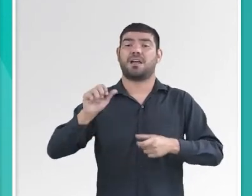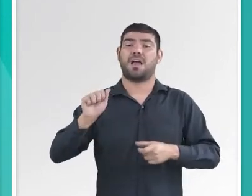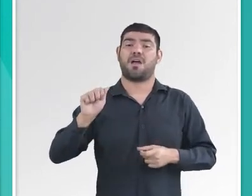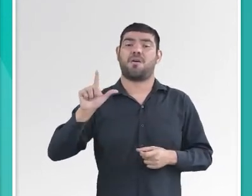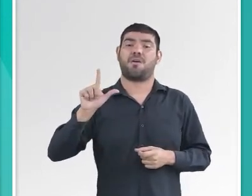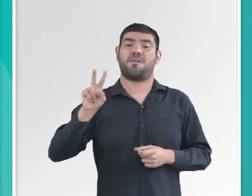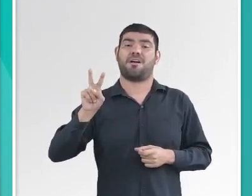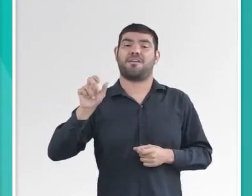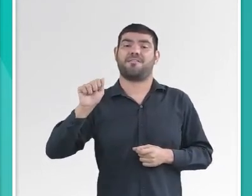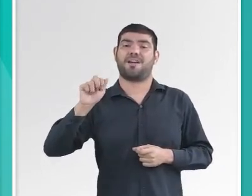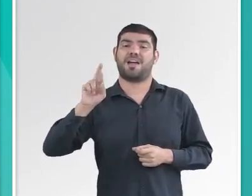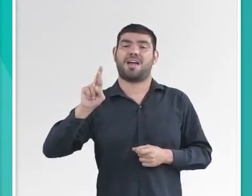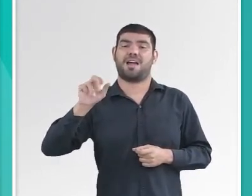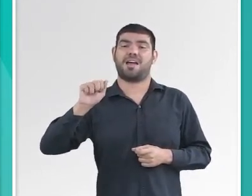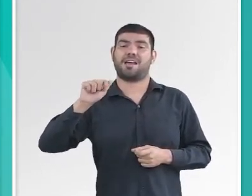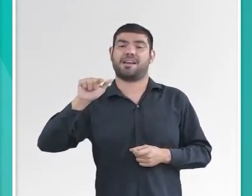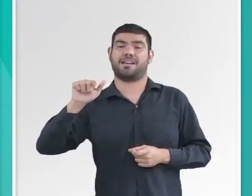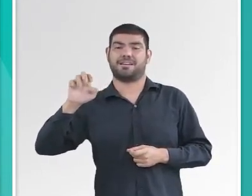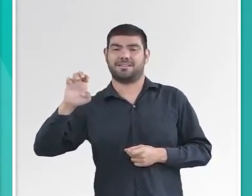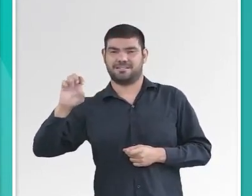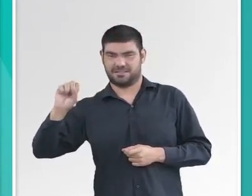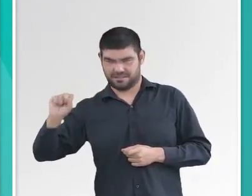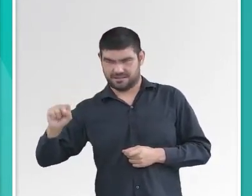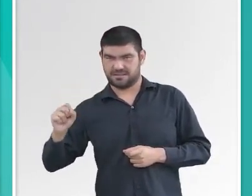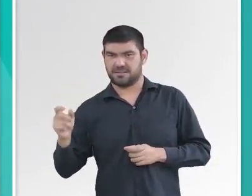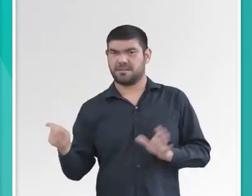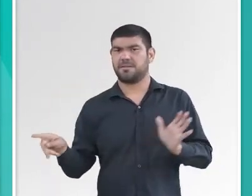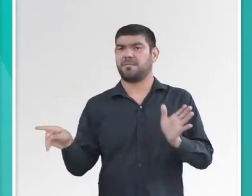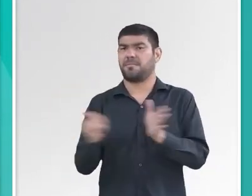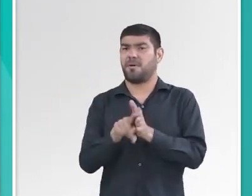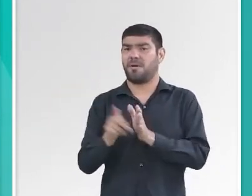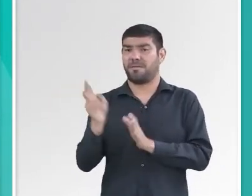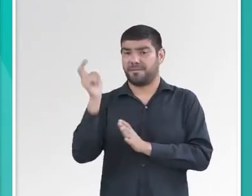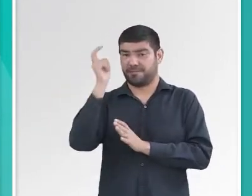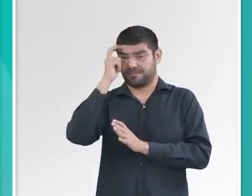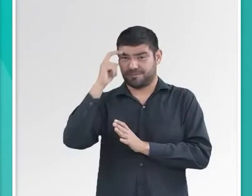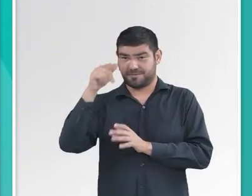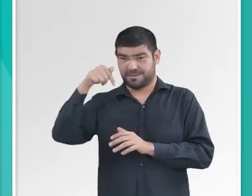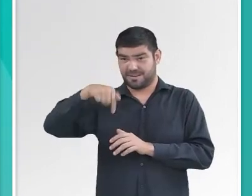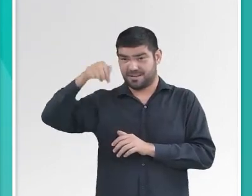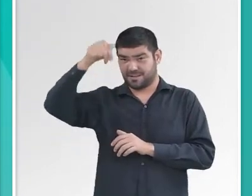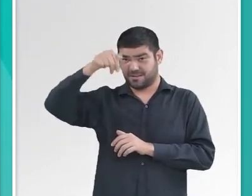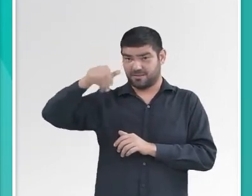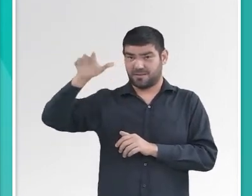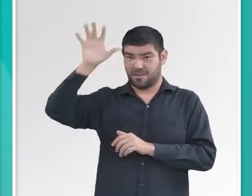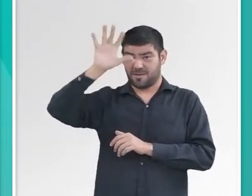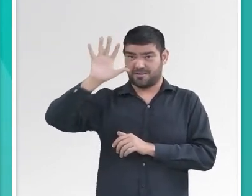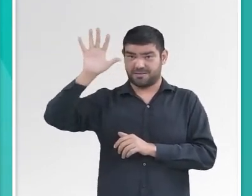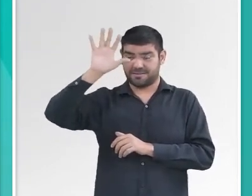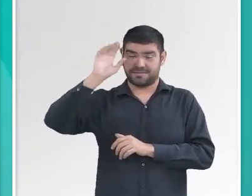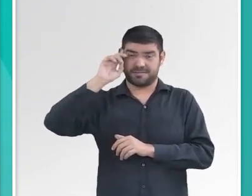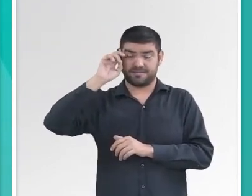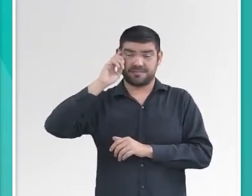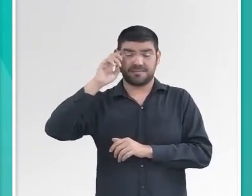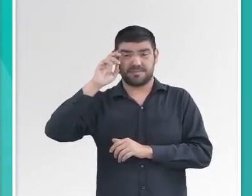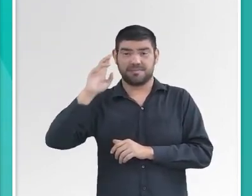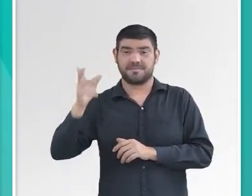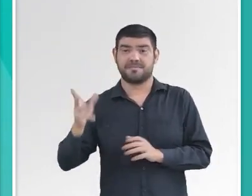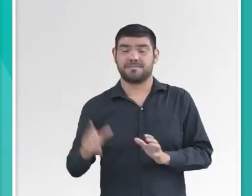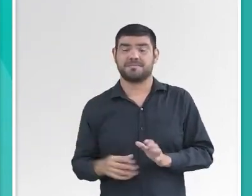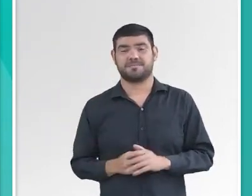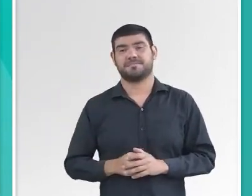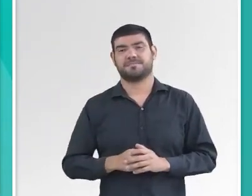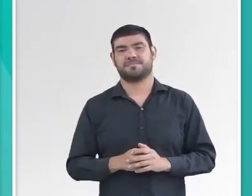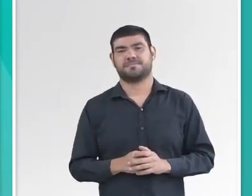culturais, que aí são da cultura do povo que vive aqui no norte, certo? Que são aí, no caso, alvos,